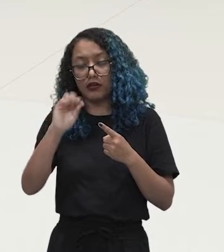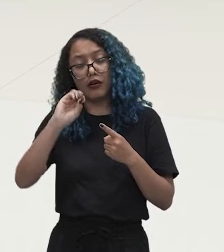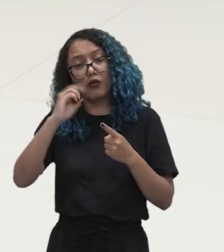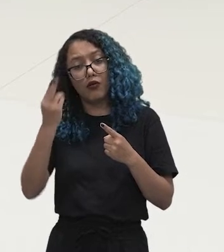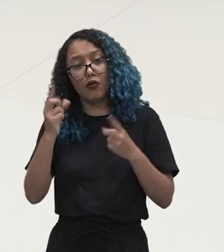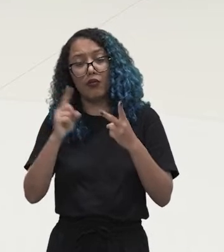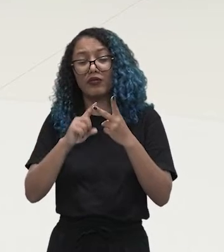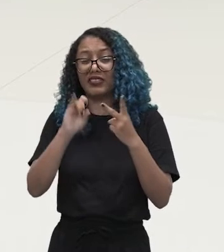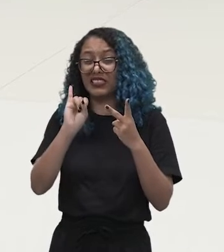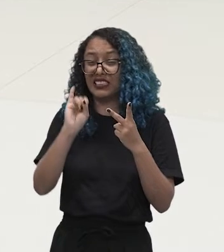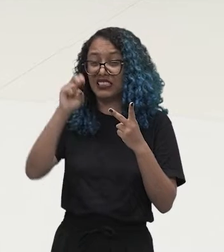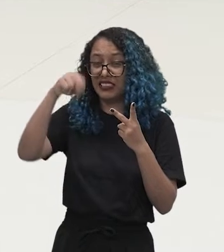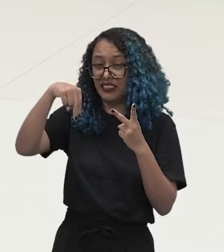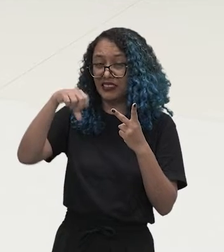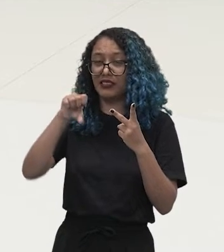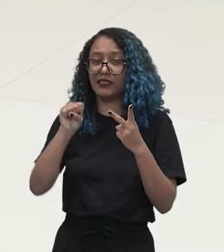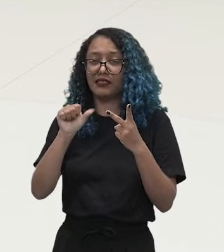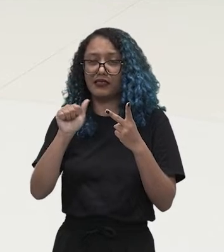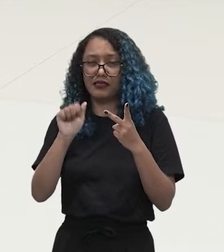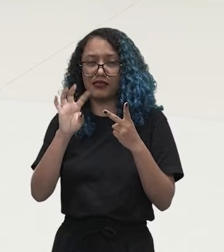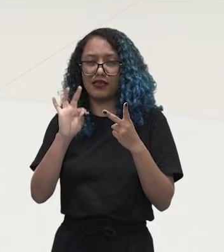insaturada. Observem aqui.